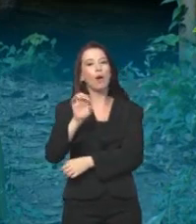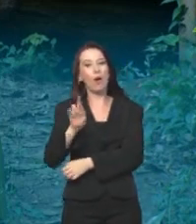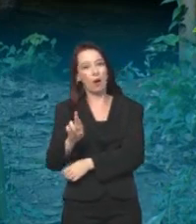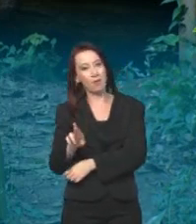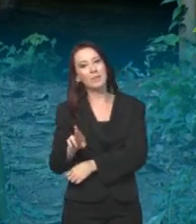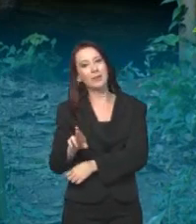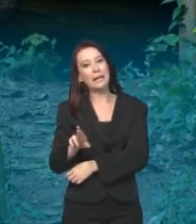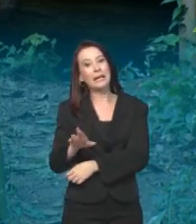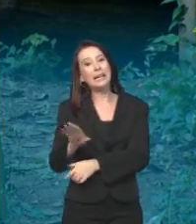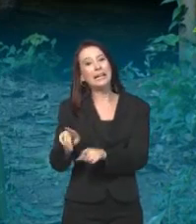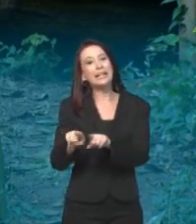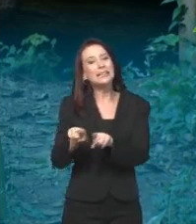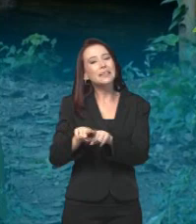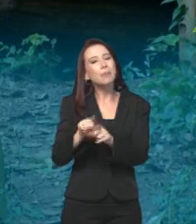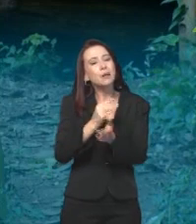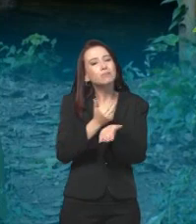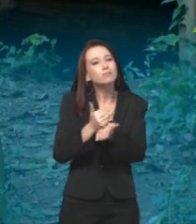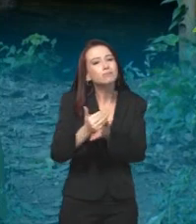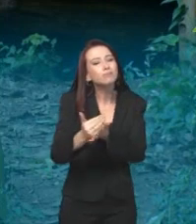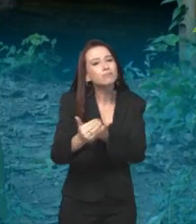E se mostra que elas foram